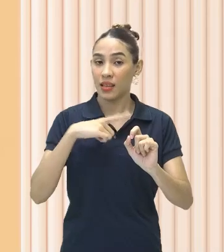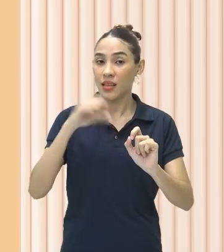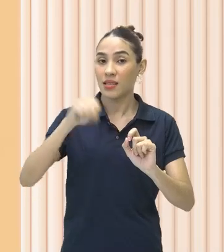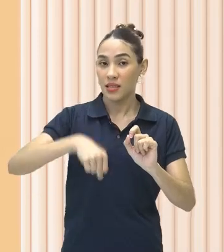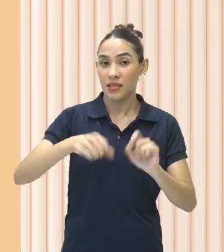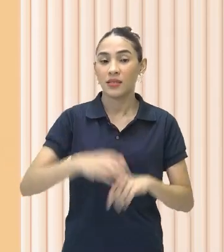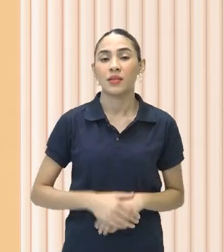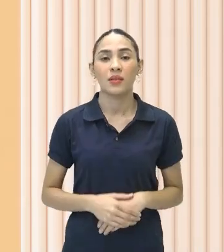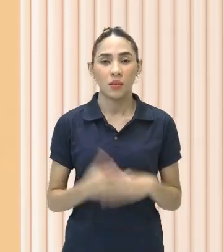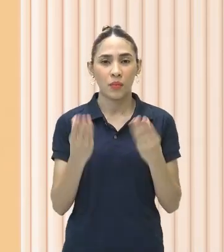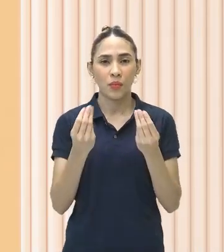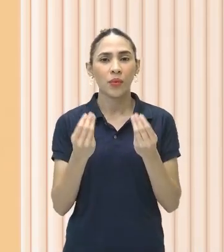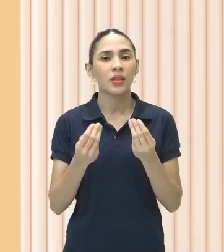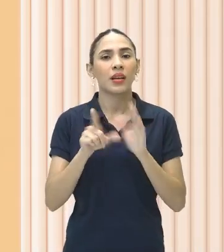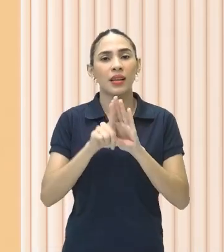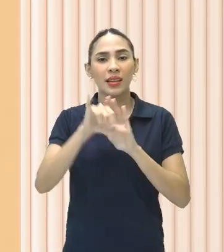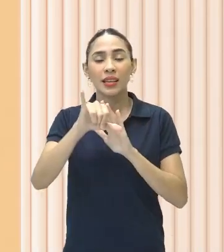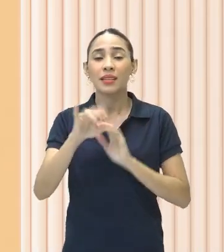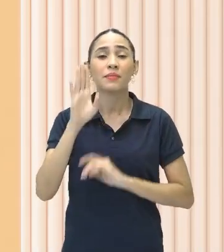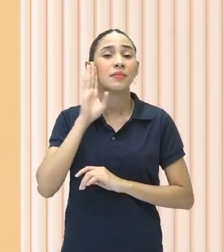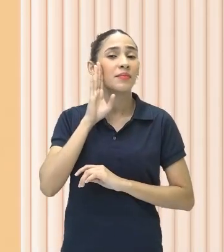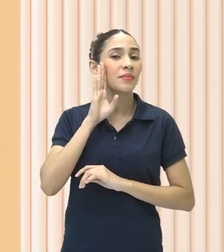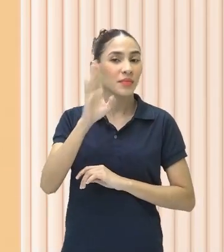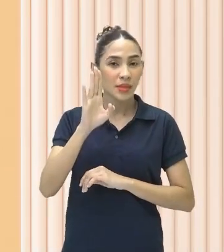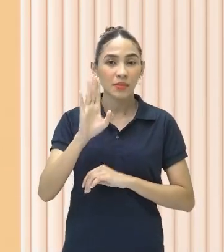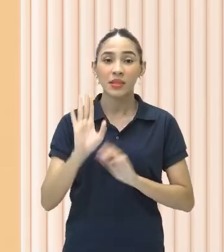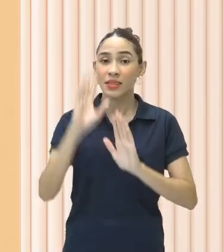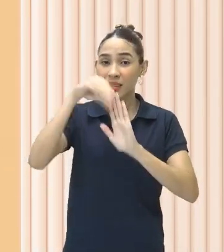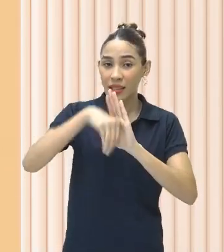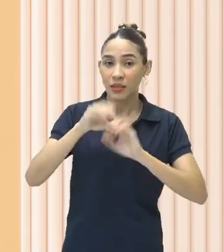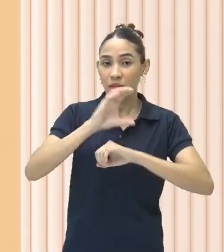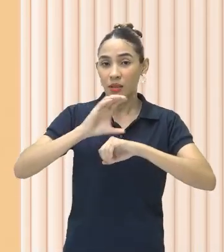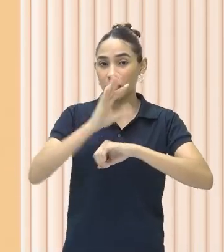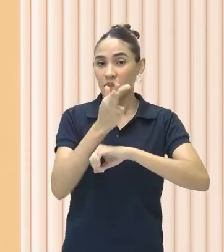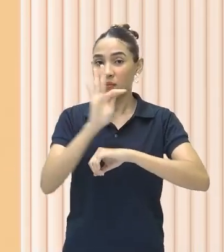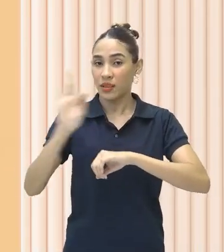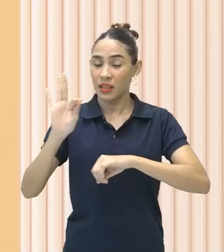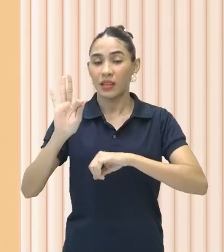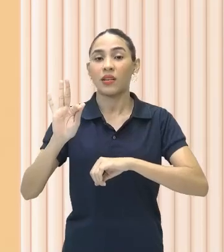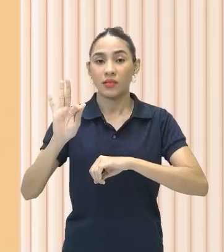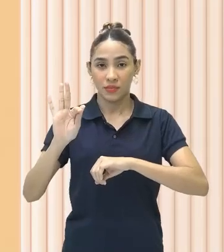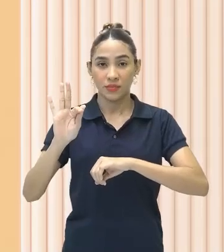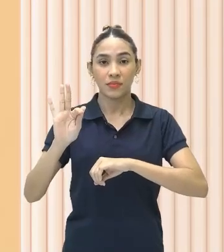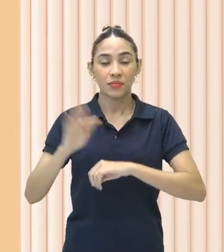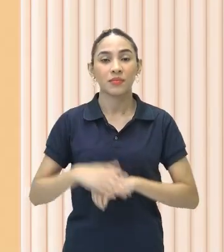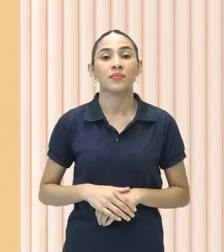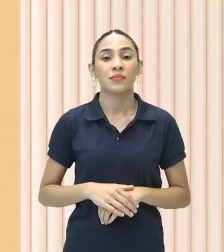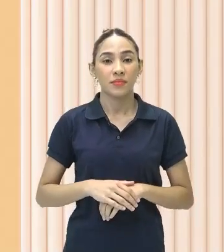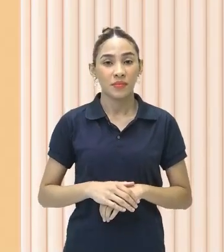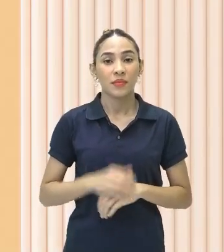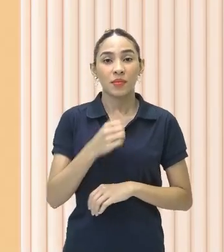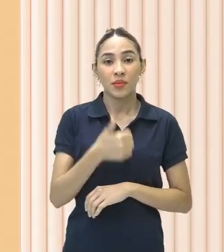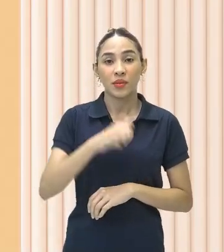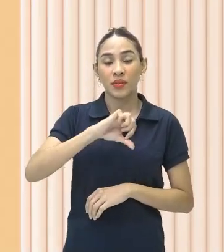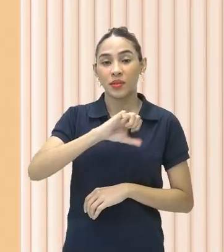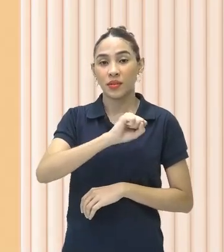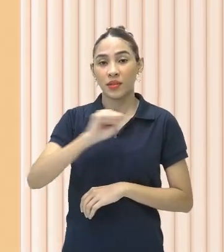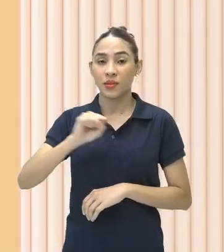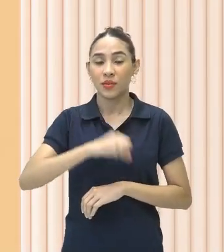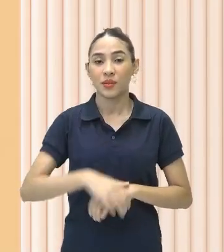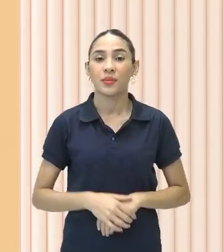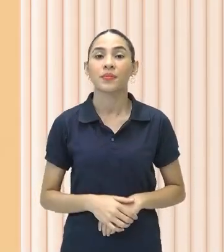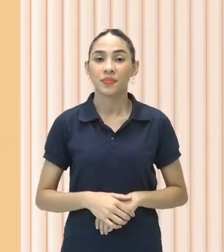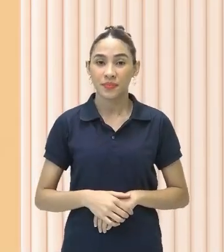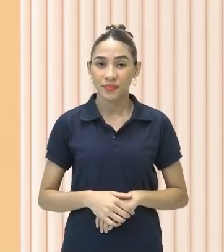sim, muitas leis, inclusive na Constituição, né? A Constituição Social de